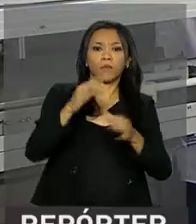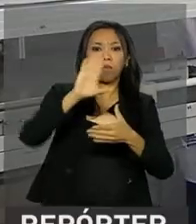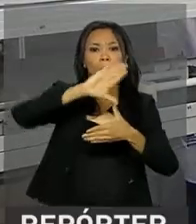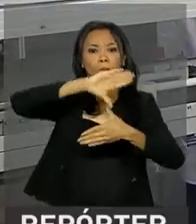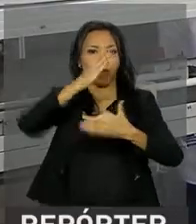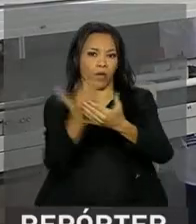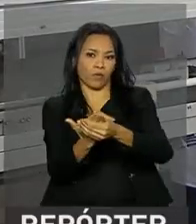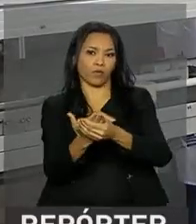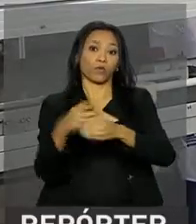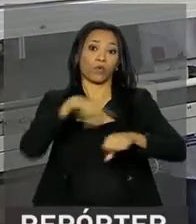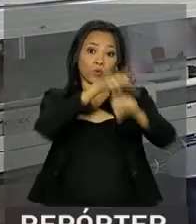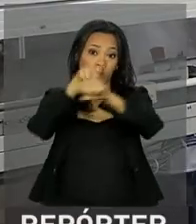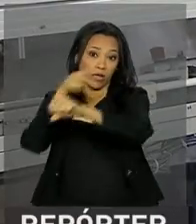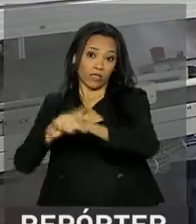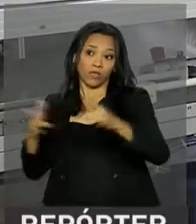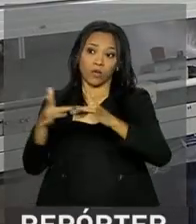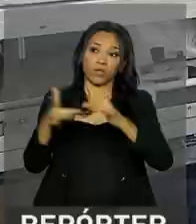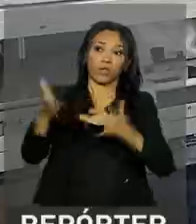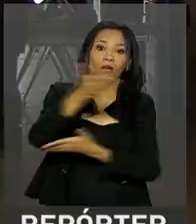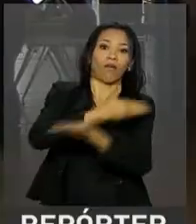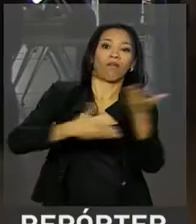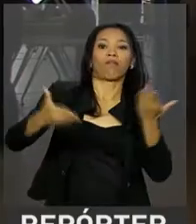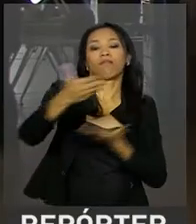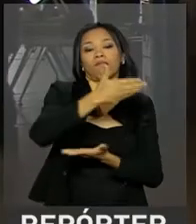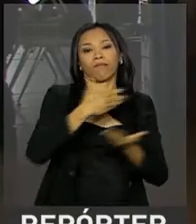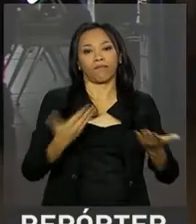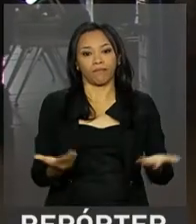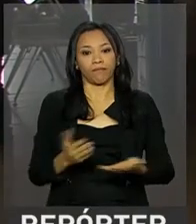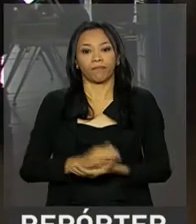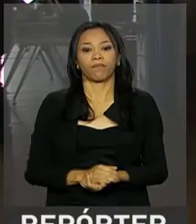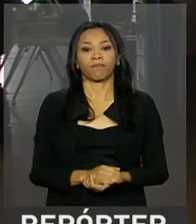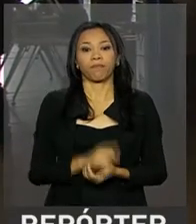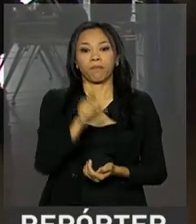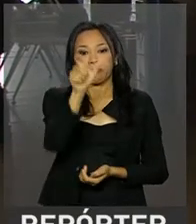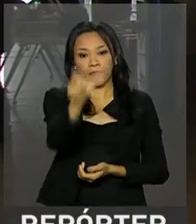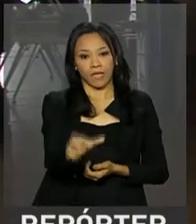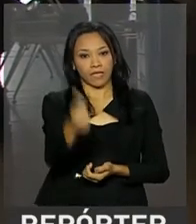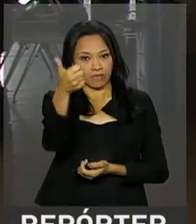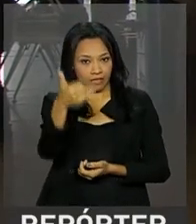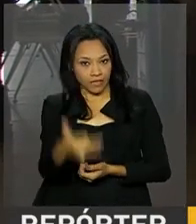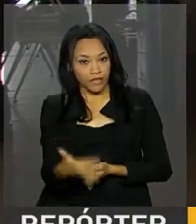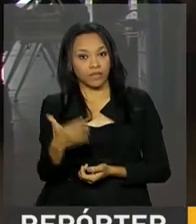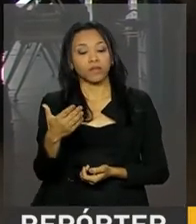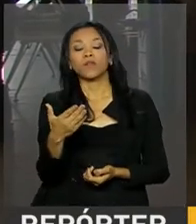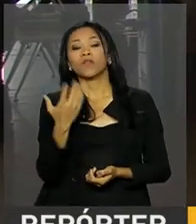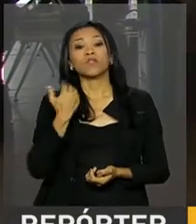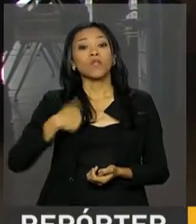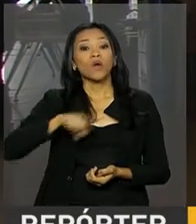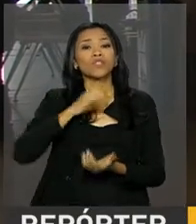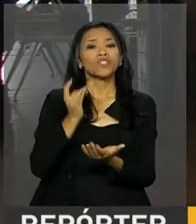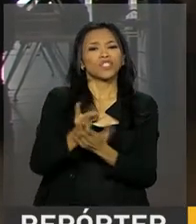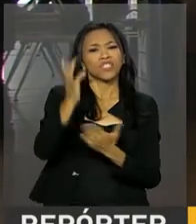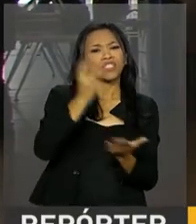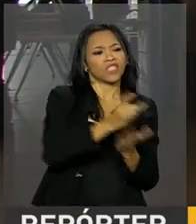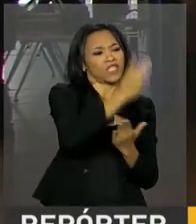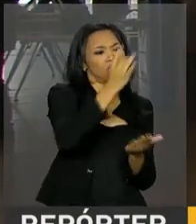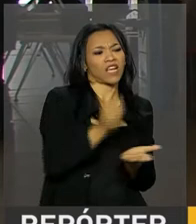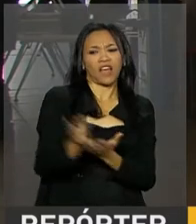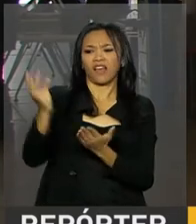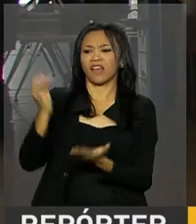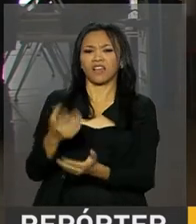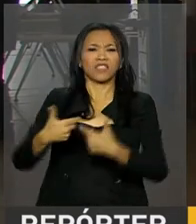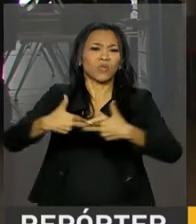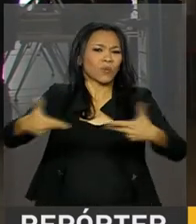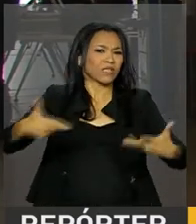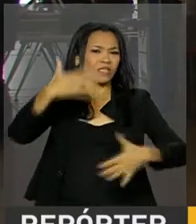derrubam as barreiras burocráticas para os empresários o nosso papel agora junto é remover este em tudo burocracia